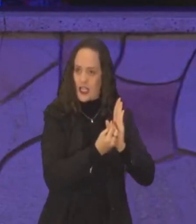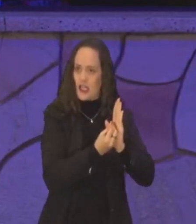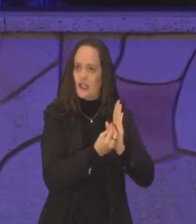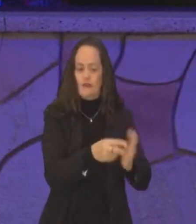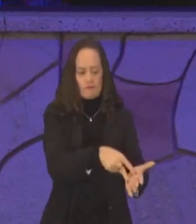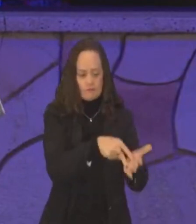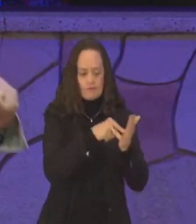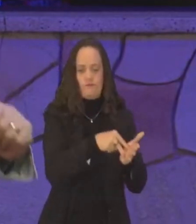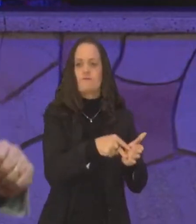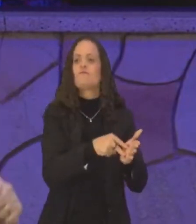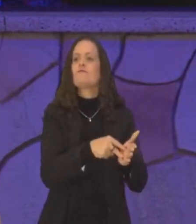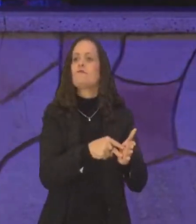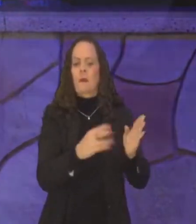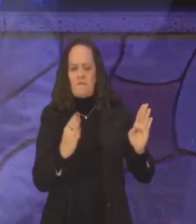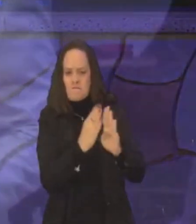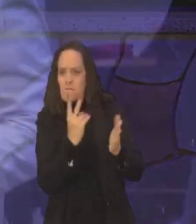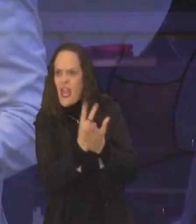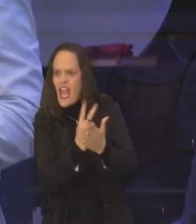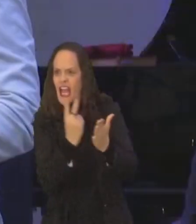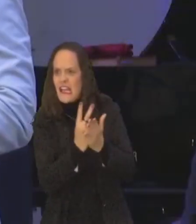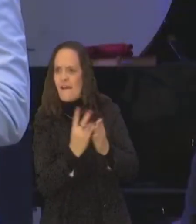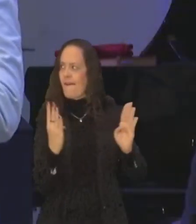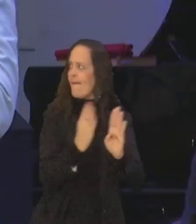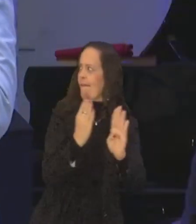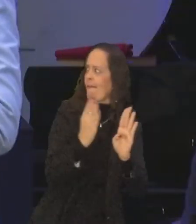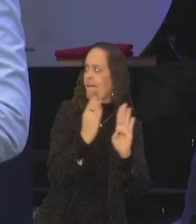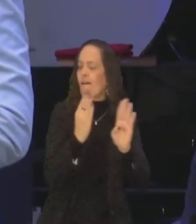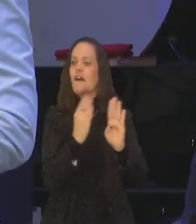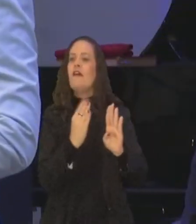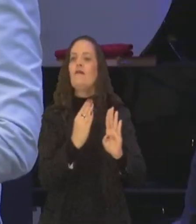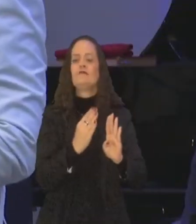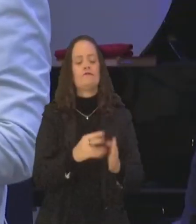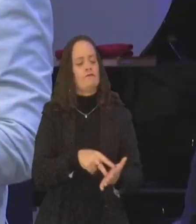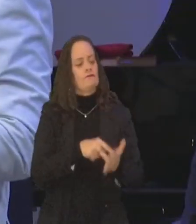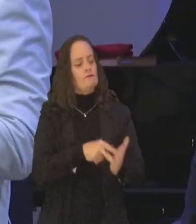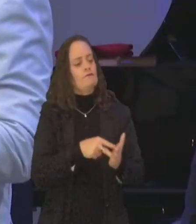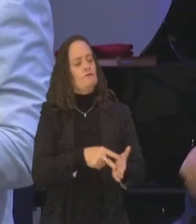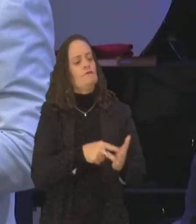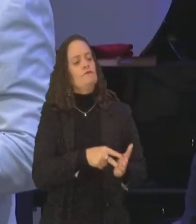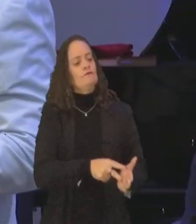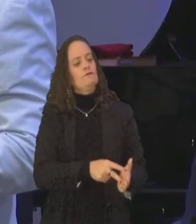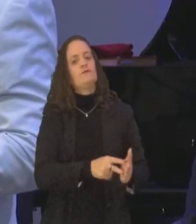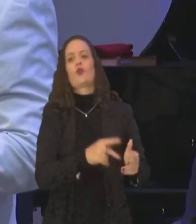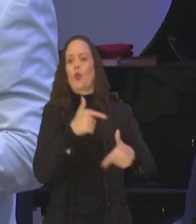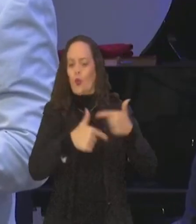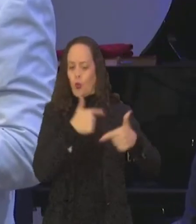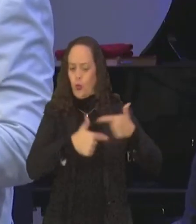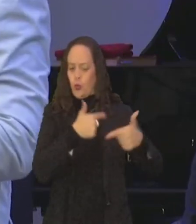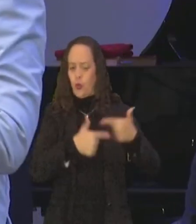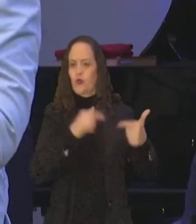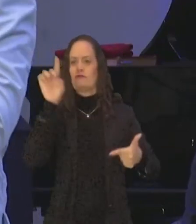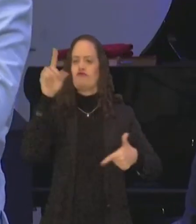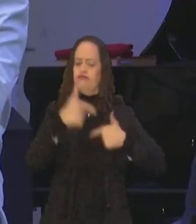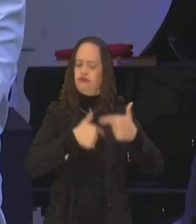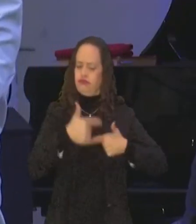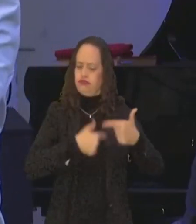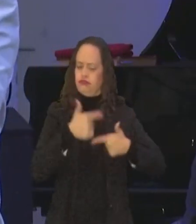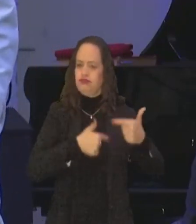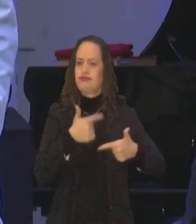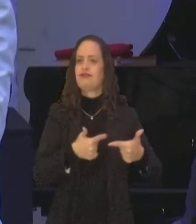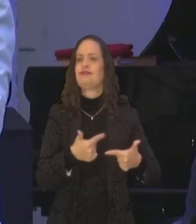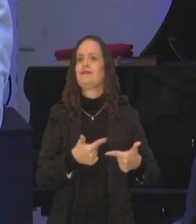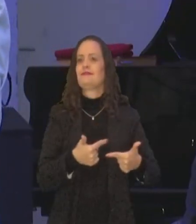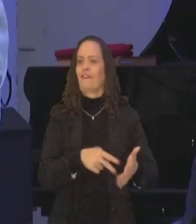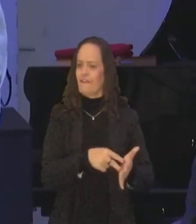Foi a tentativa externa. E esta tentativa foi fracassada, porque a igreja estava